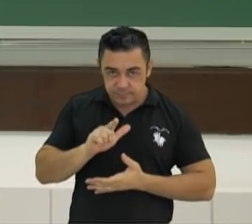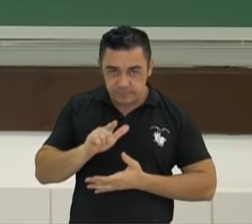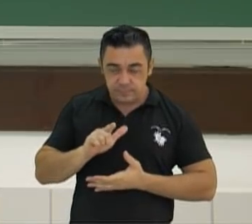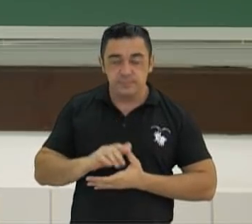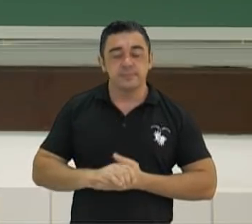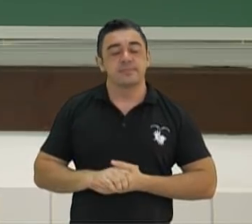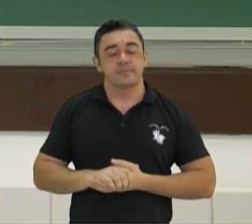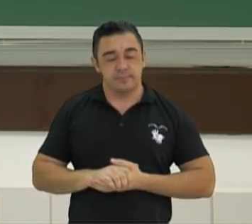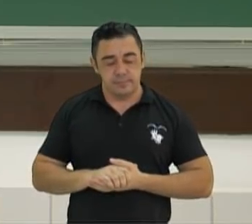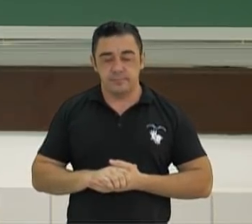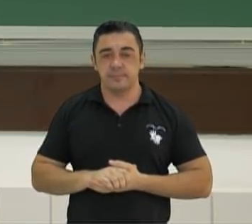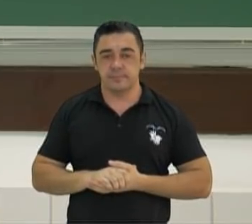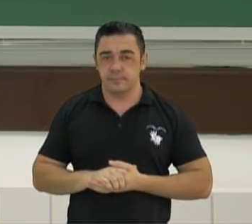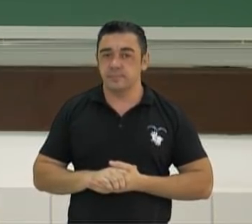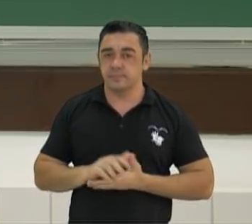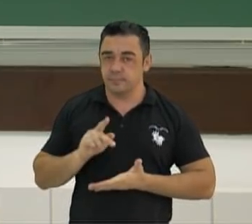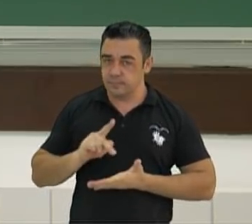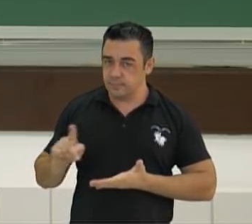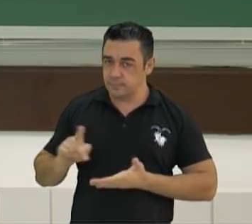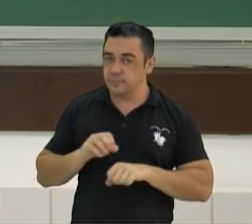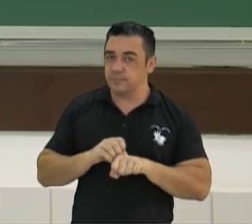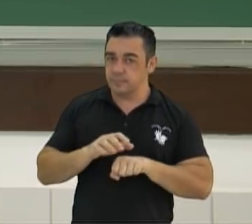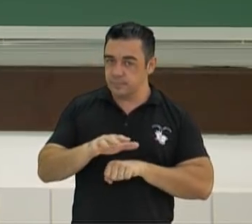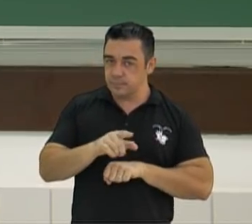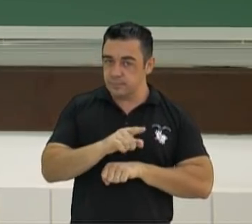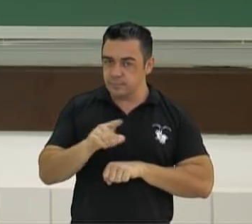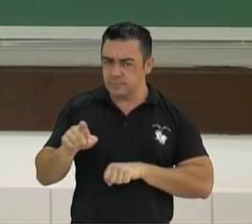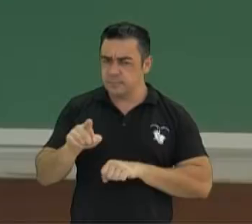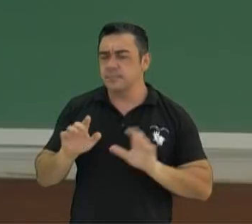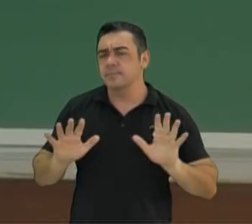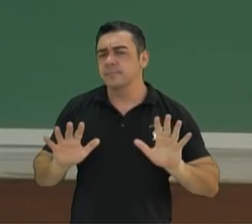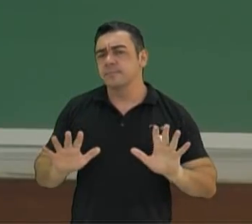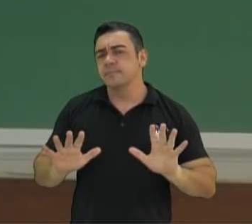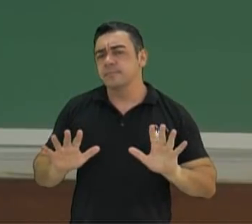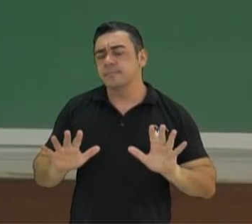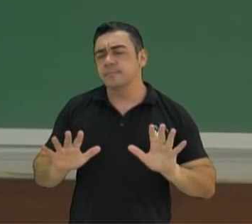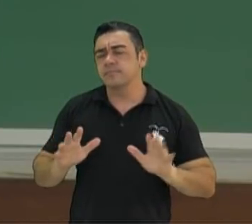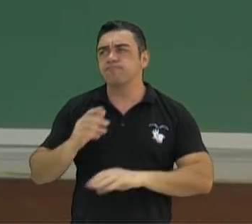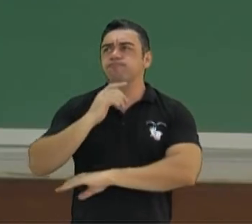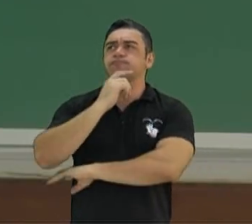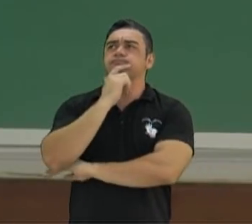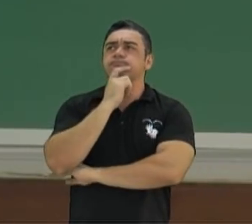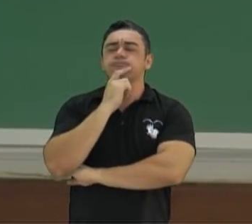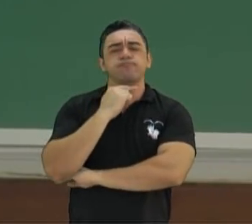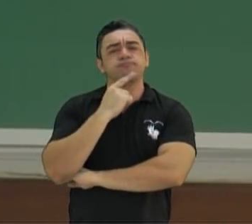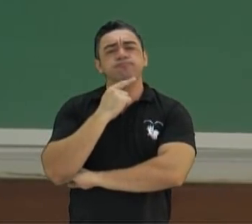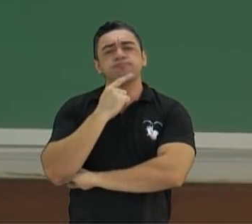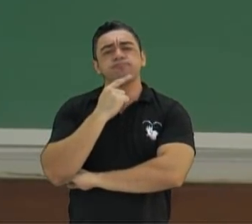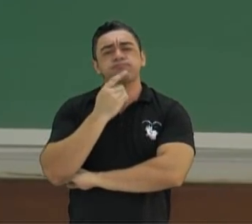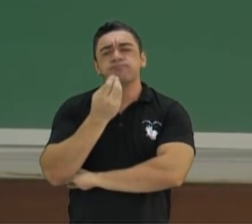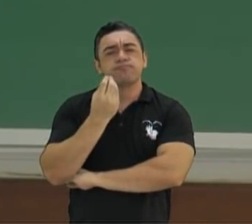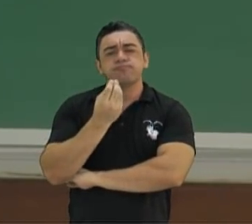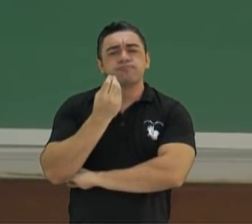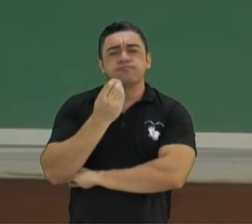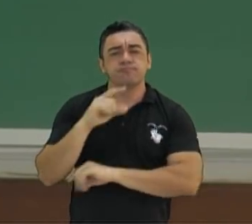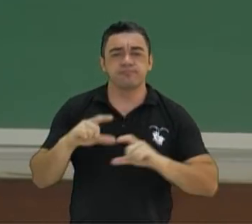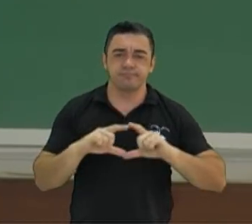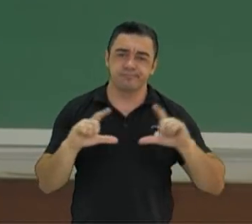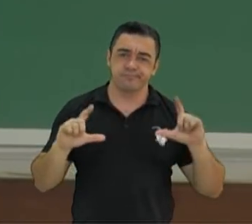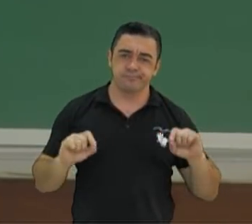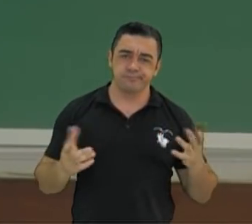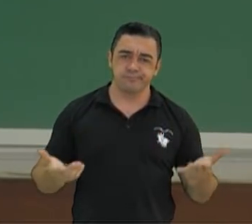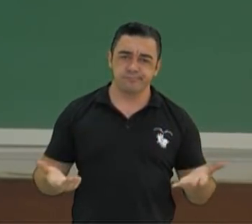Conseguiram? Olha que a prof deu as dicas, hein? Mas, prof, eu fiquei com uma dúvida, eu não lembro das